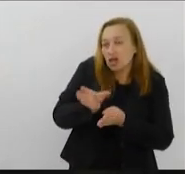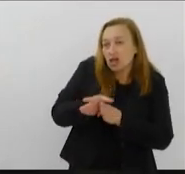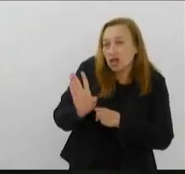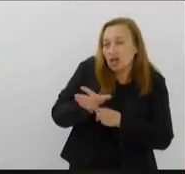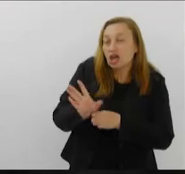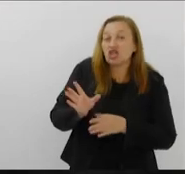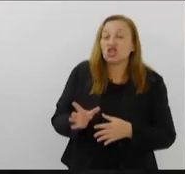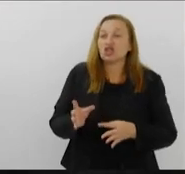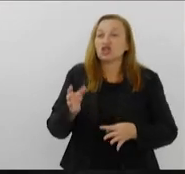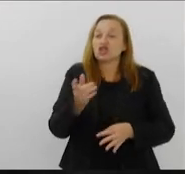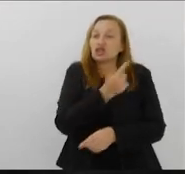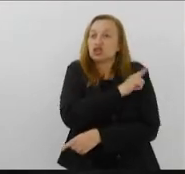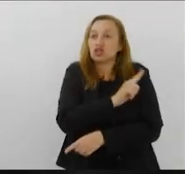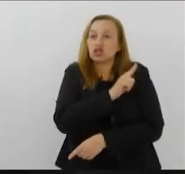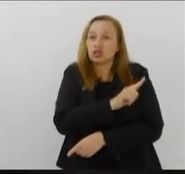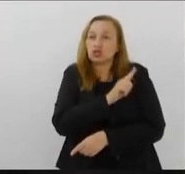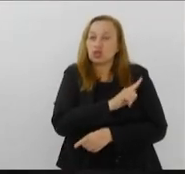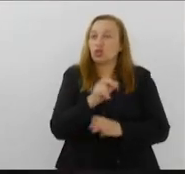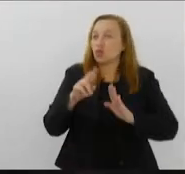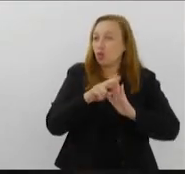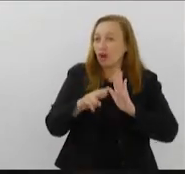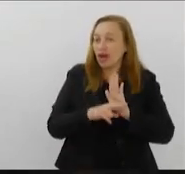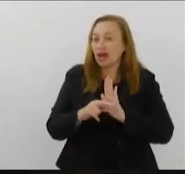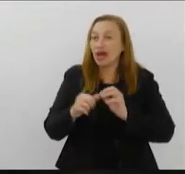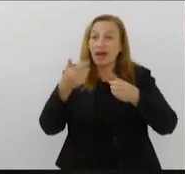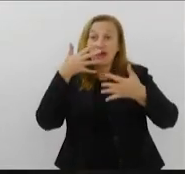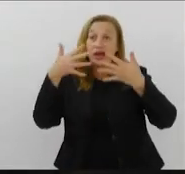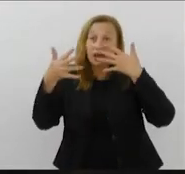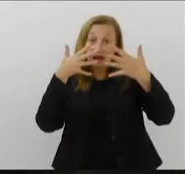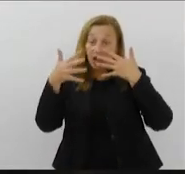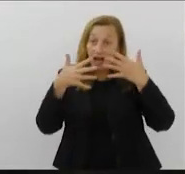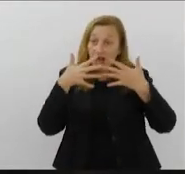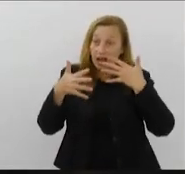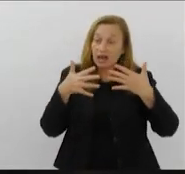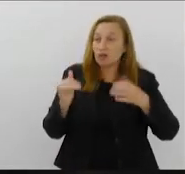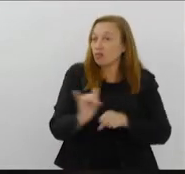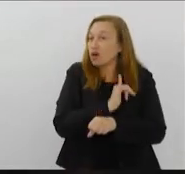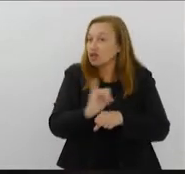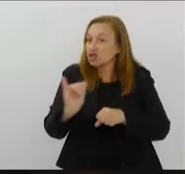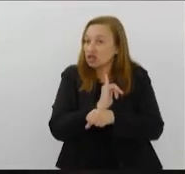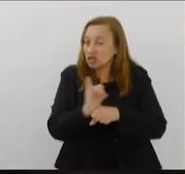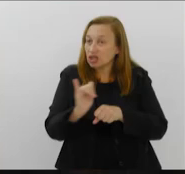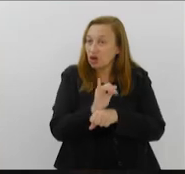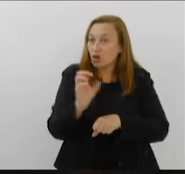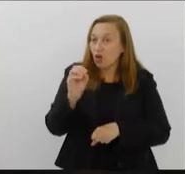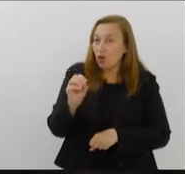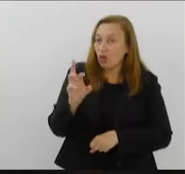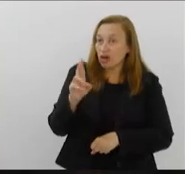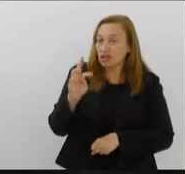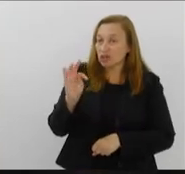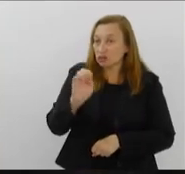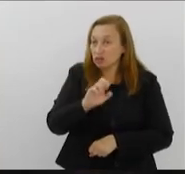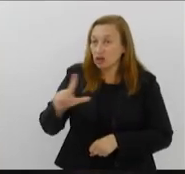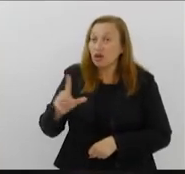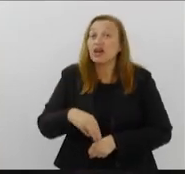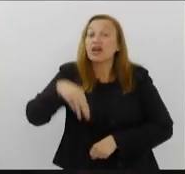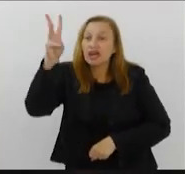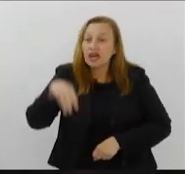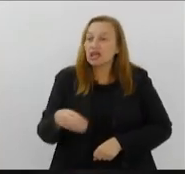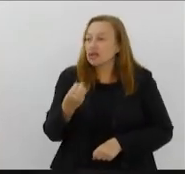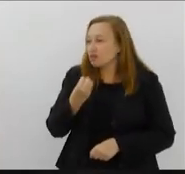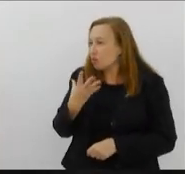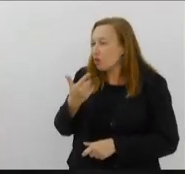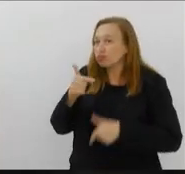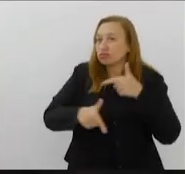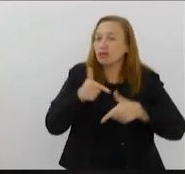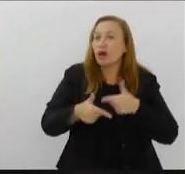Brasil inteiro, considerando todos os agentes que a gente tem ali, uma articulação horizontal, ou seja, quem está fazendo um bom trabalho e